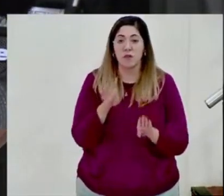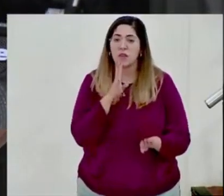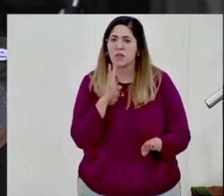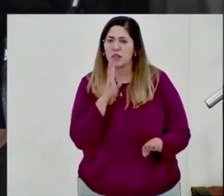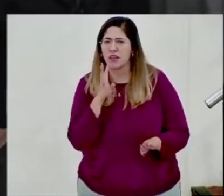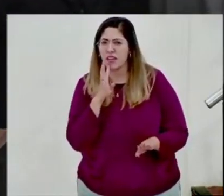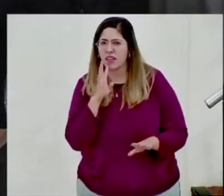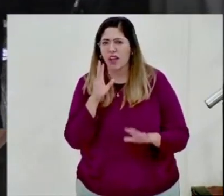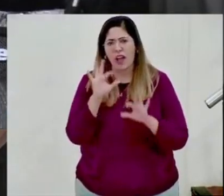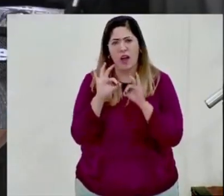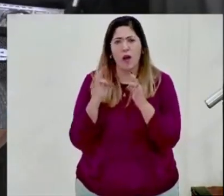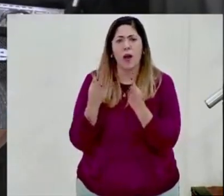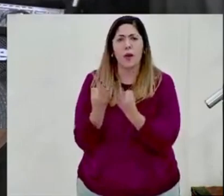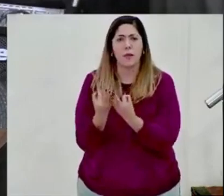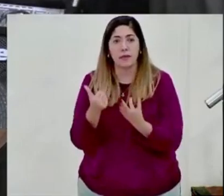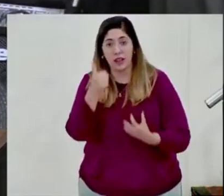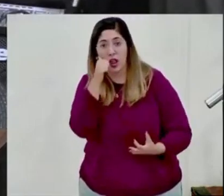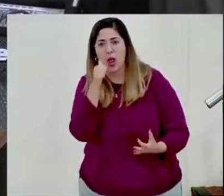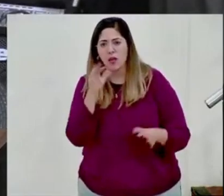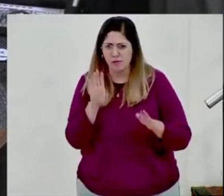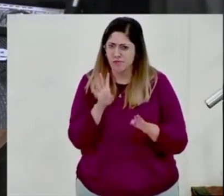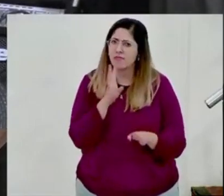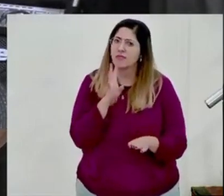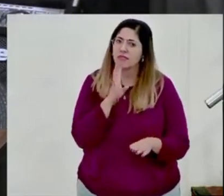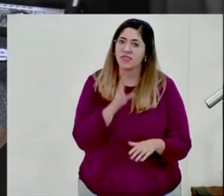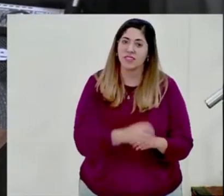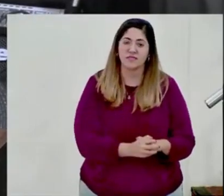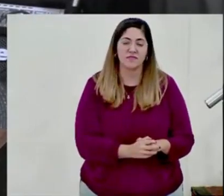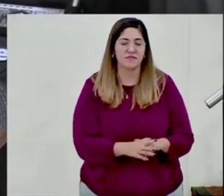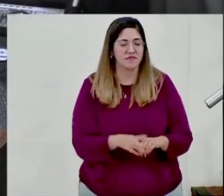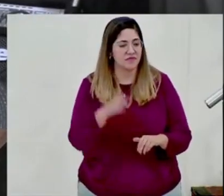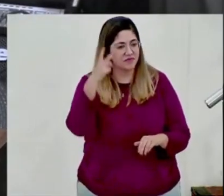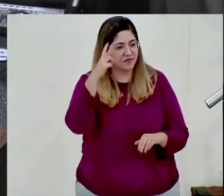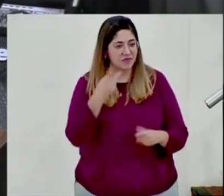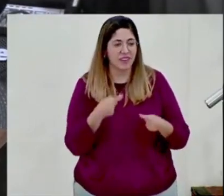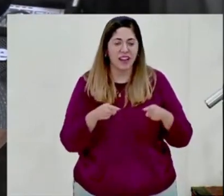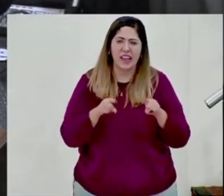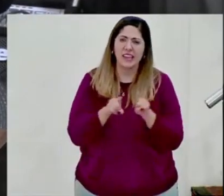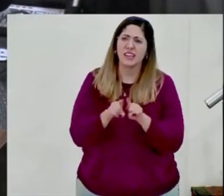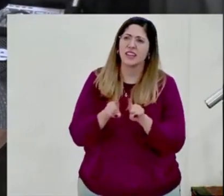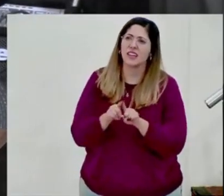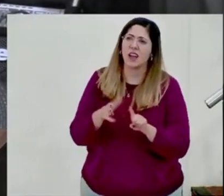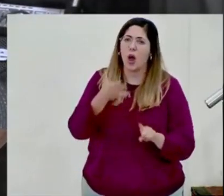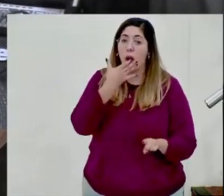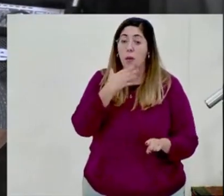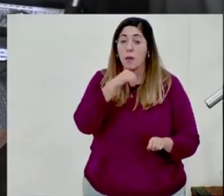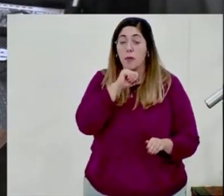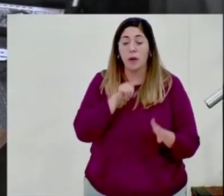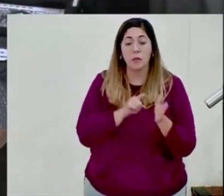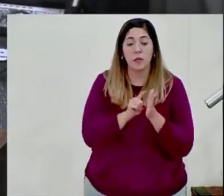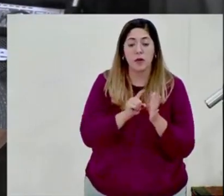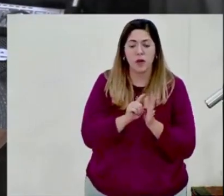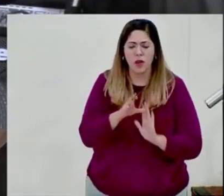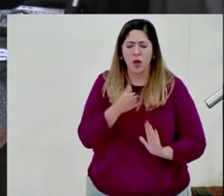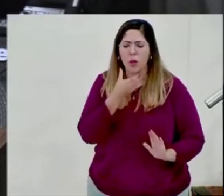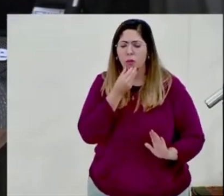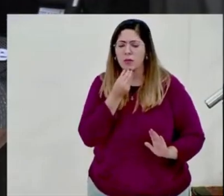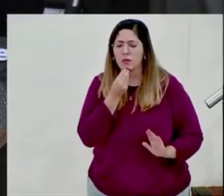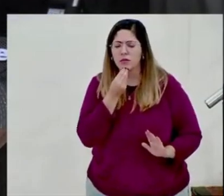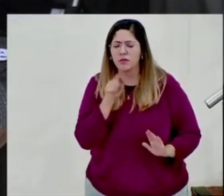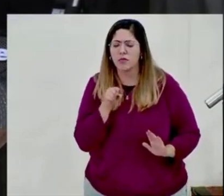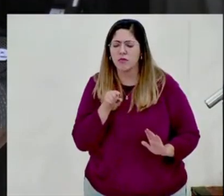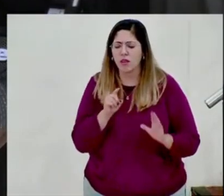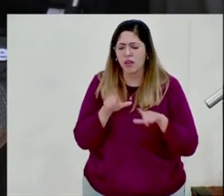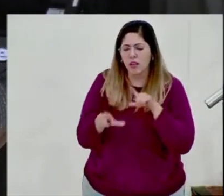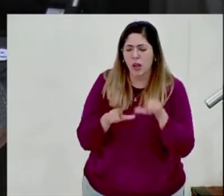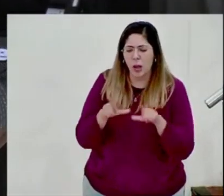pai, tudo bem, então vamos lá no escritório conversar. E aí então o pai perguntou para o menino assim, você trabalha? Não. Mas e como é que você vai sustentar